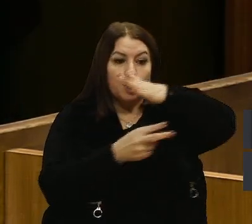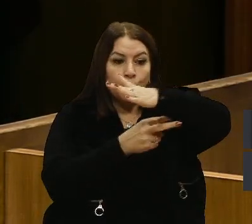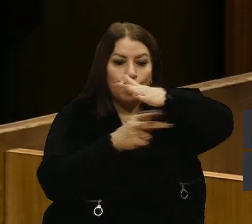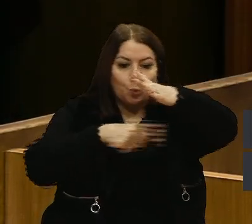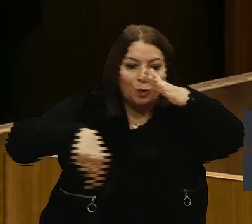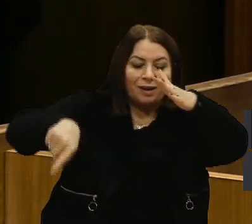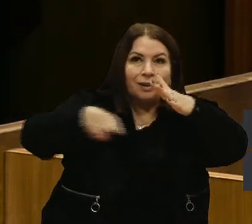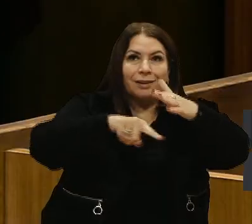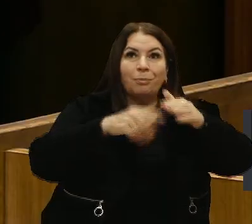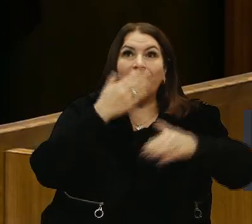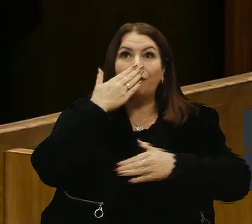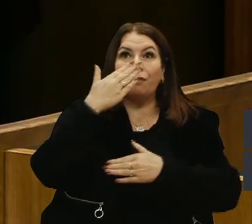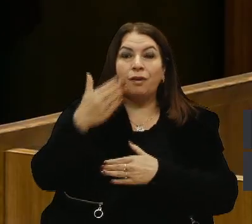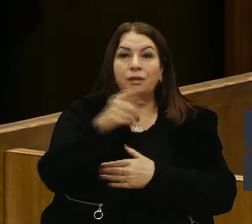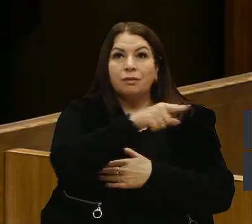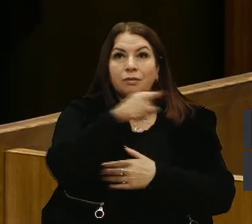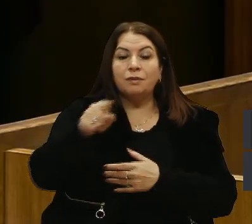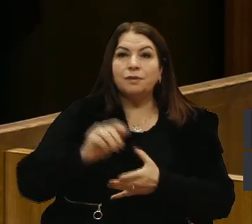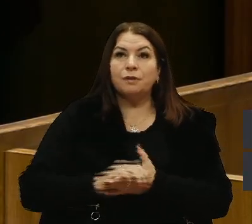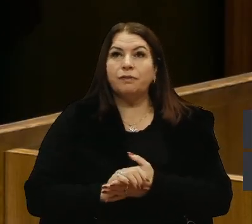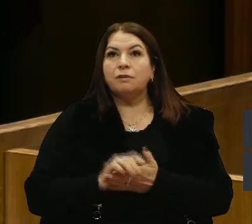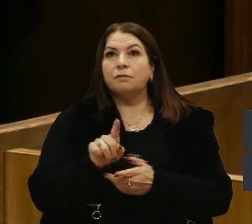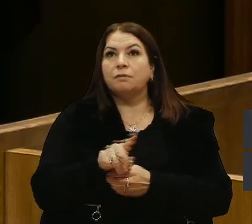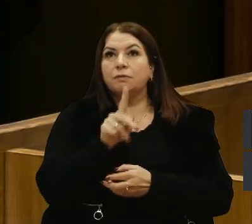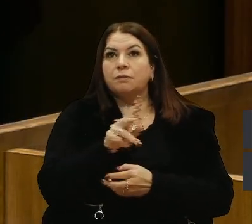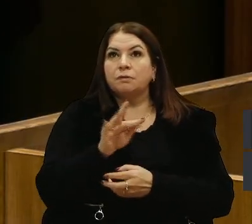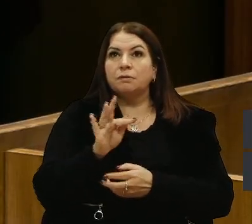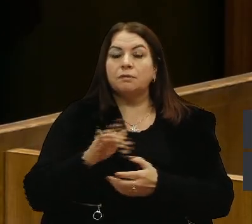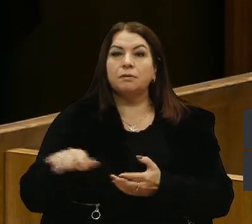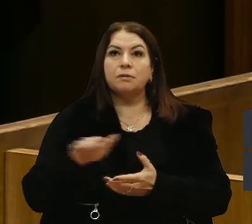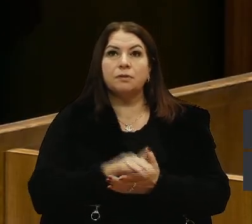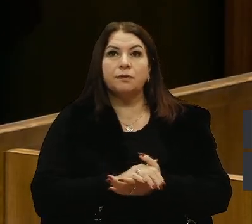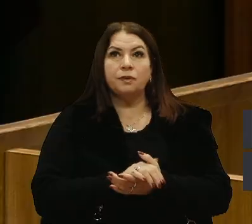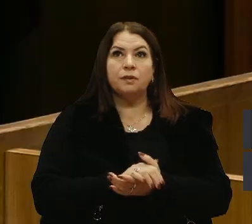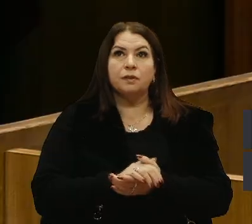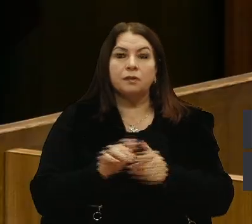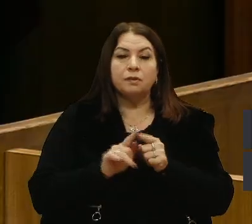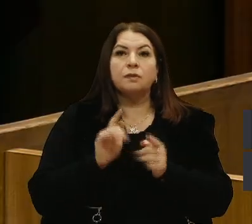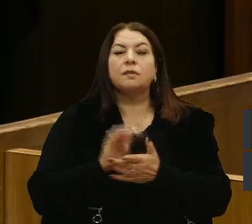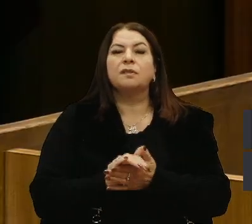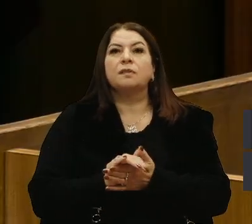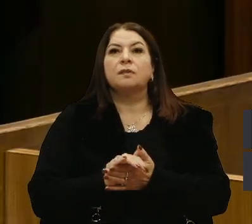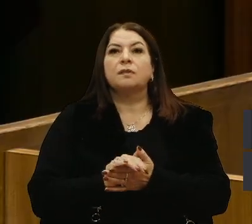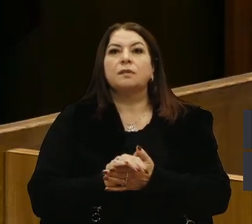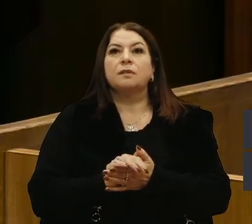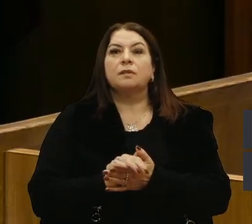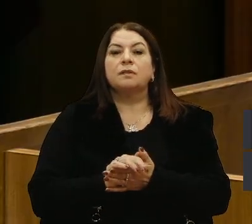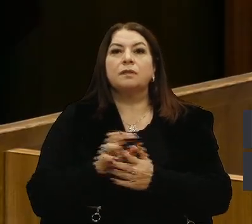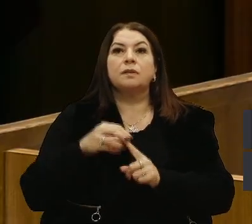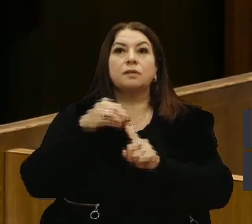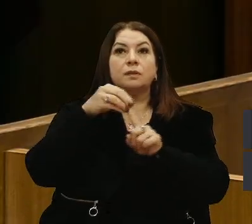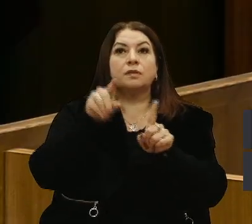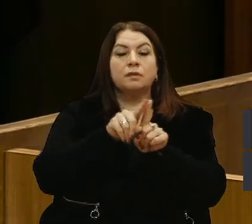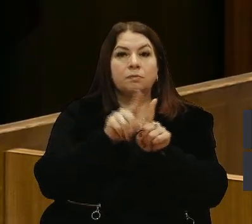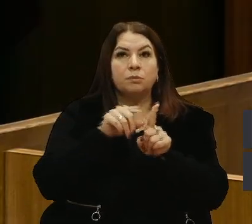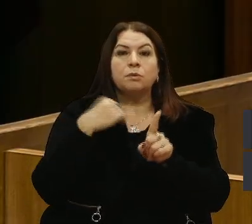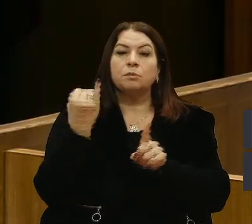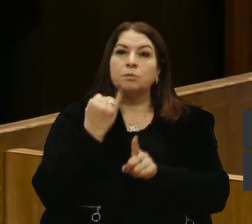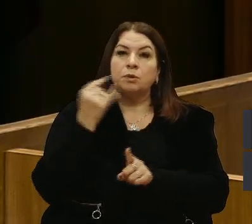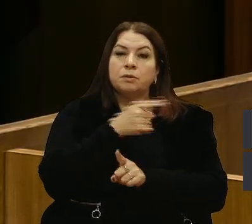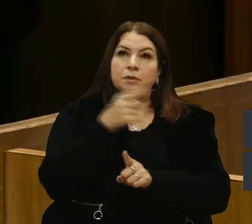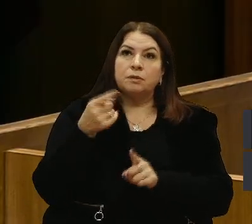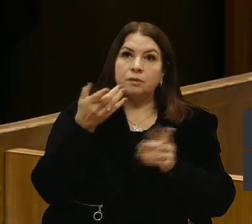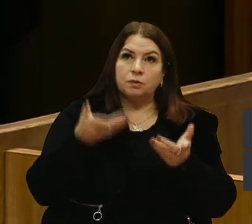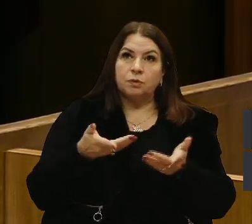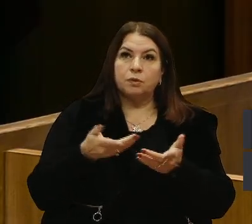frente da atual sede da PRF. Então aqui vale destacar essa importância, que